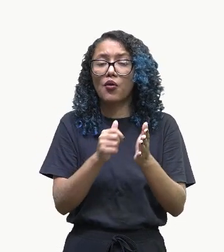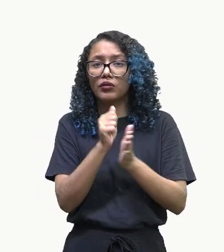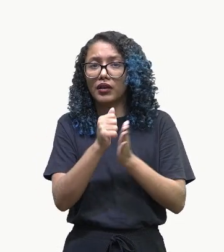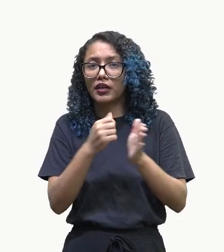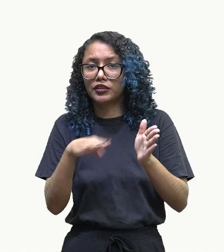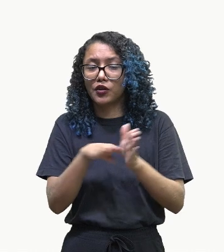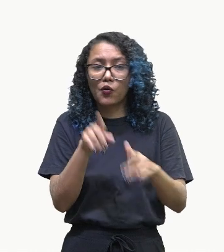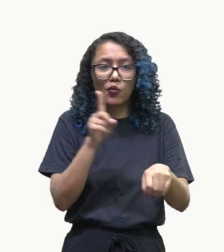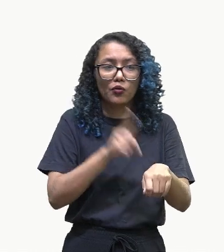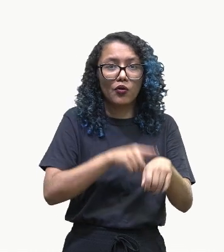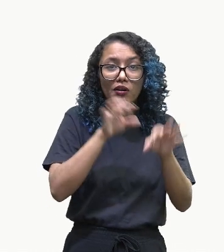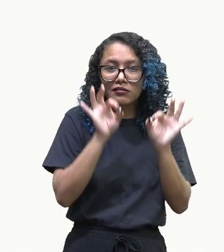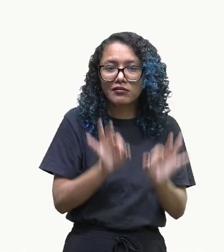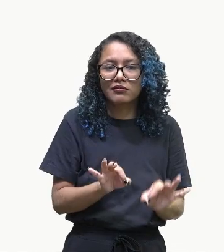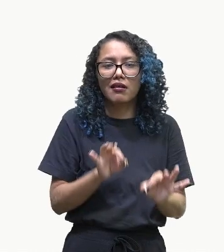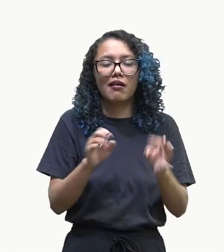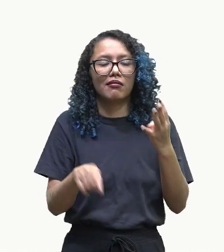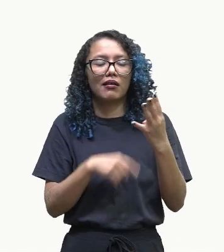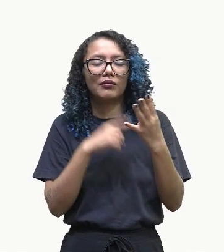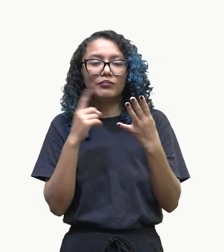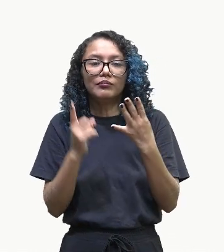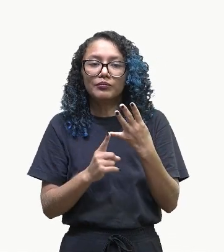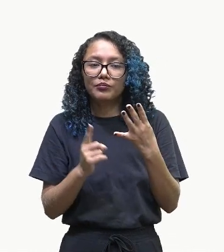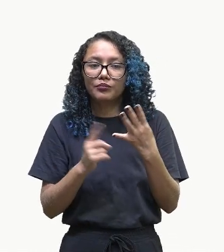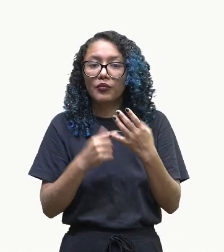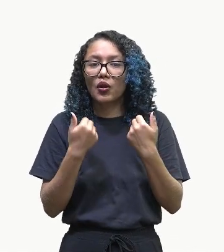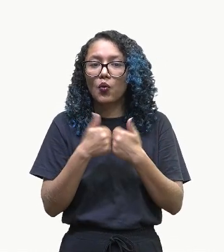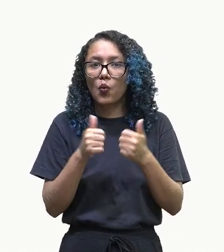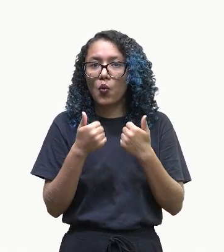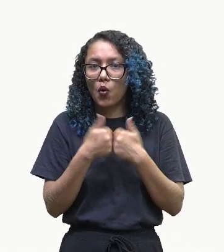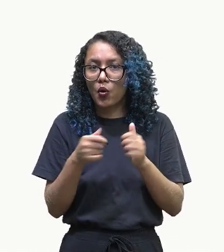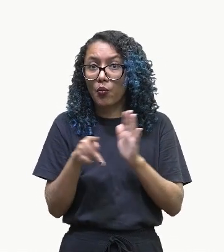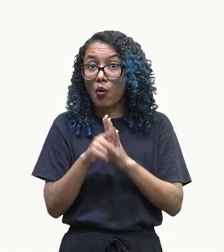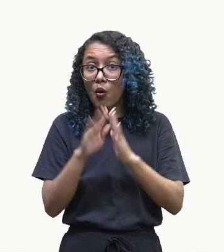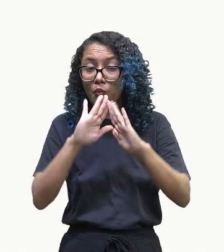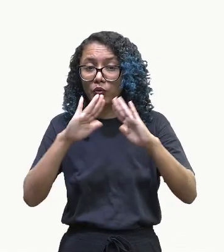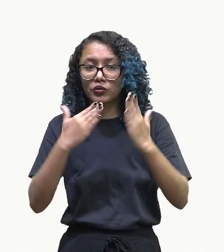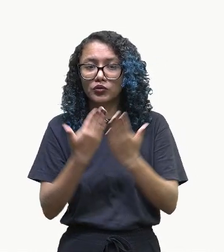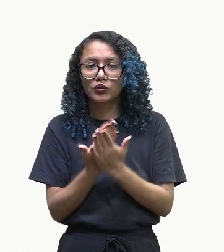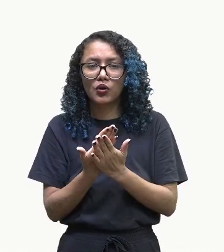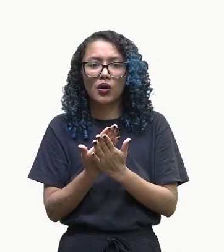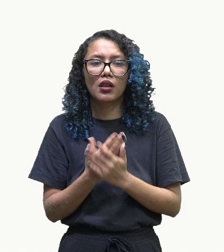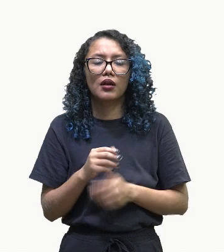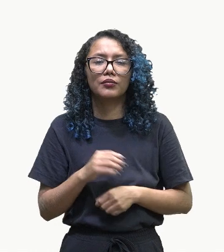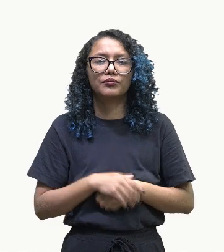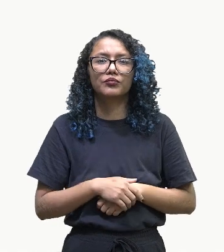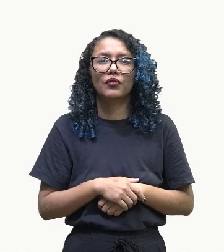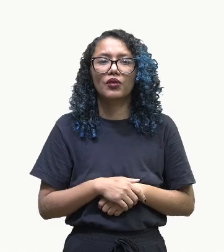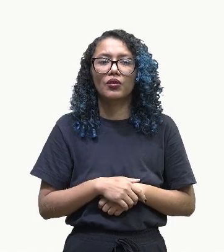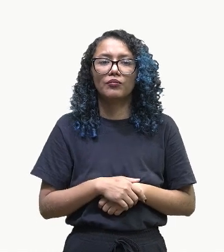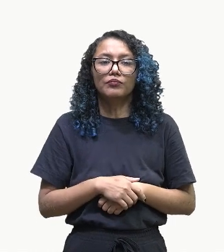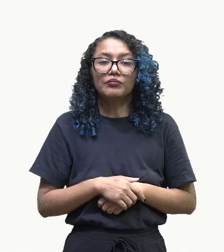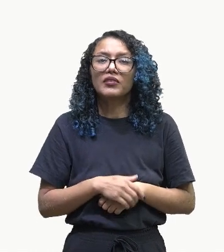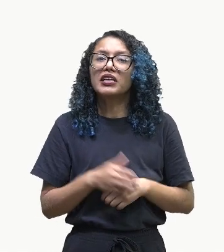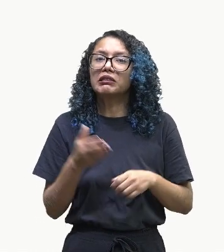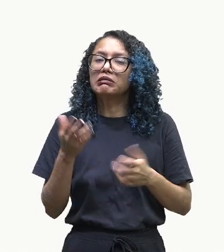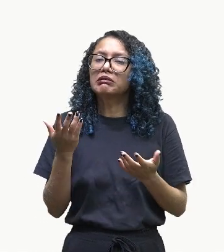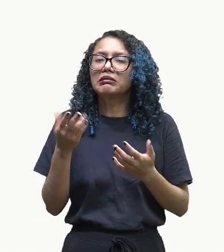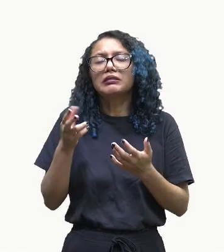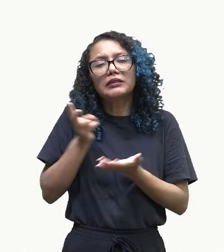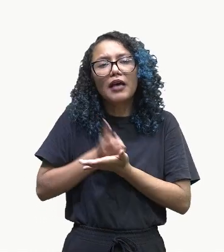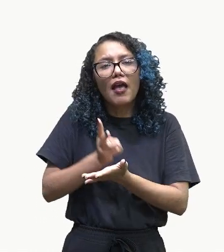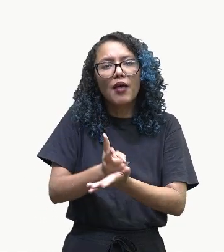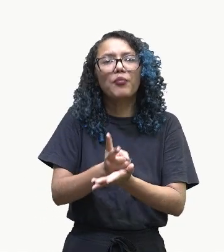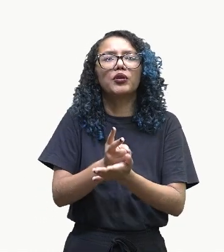na estação e o ônibus que vai para a escola, ele passa frequentemente. Então, aqui